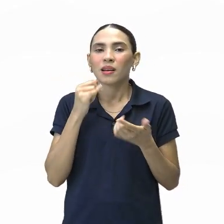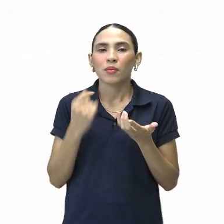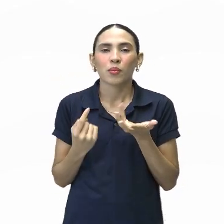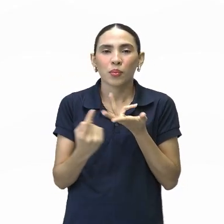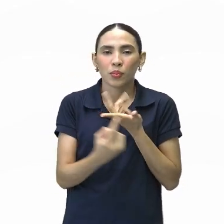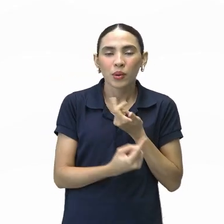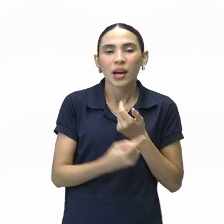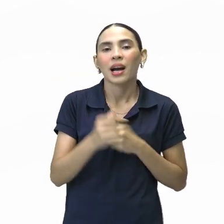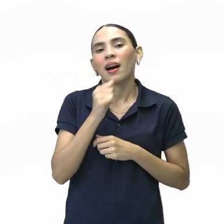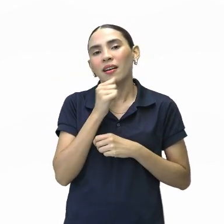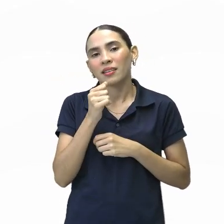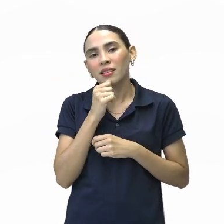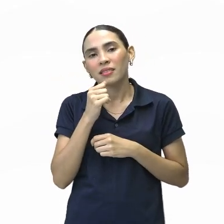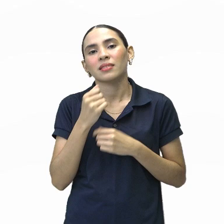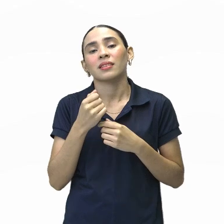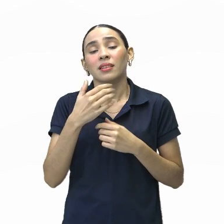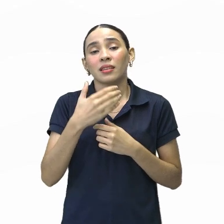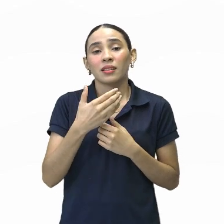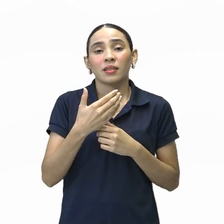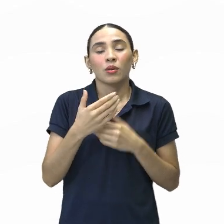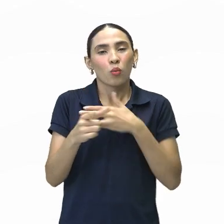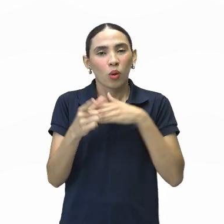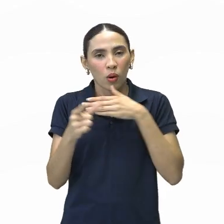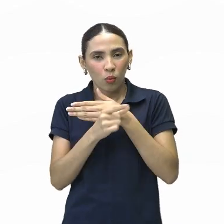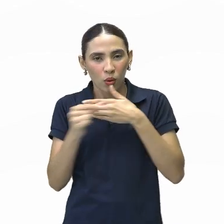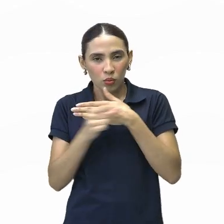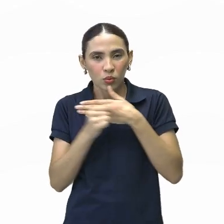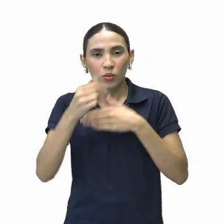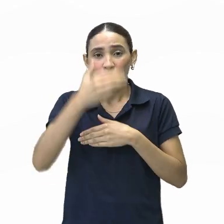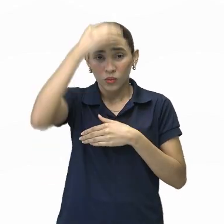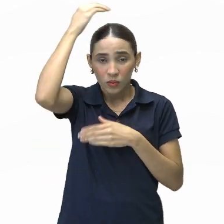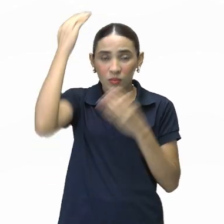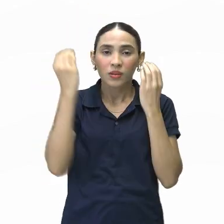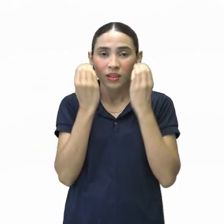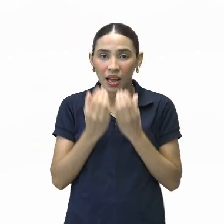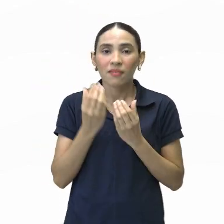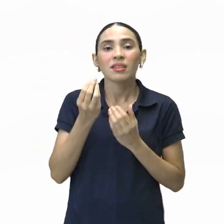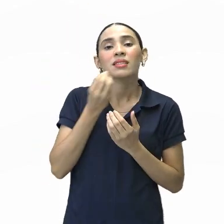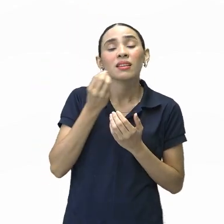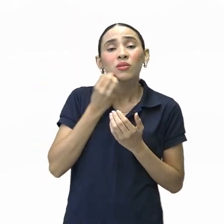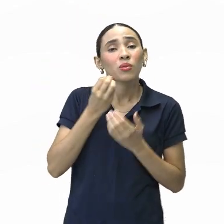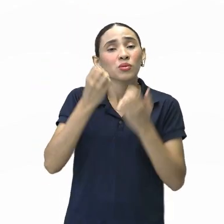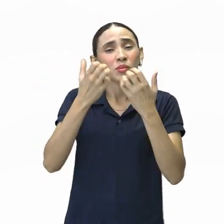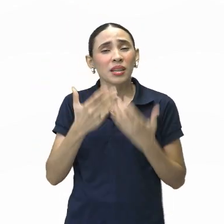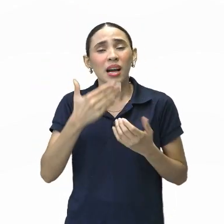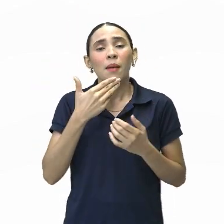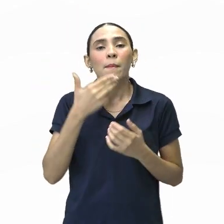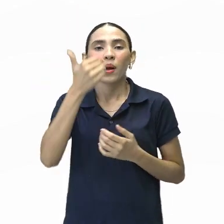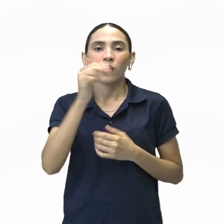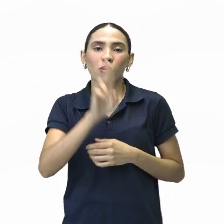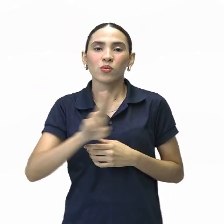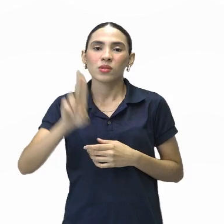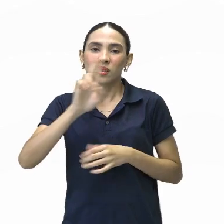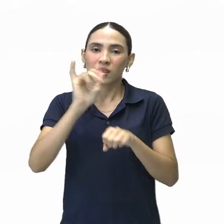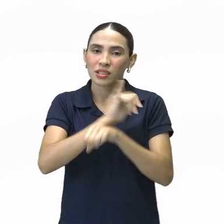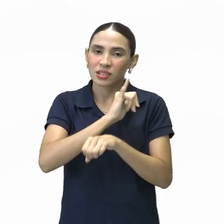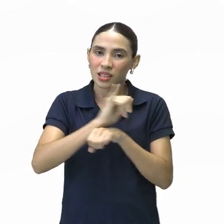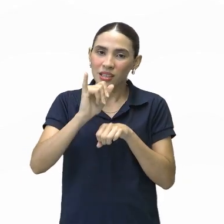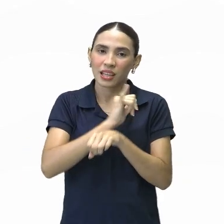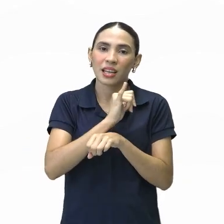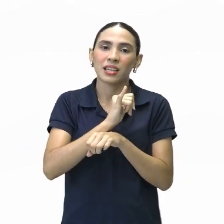uma vez falando aí, Darwin, ele tentou explicar da melhor forma possível, usando as ferramentas